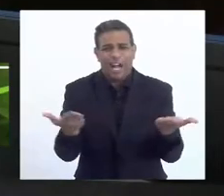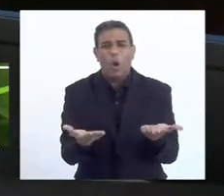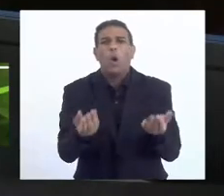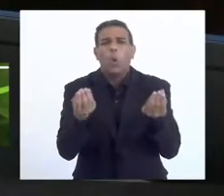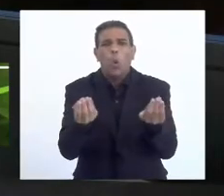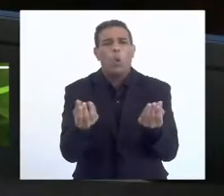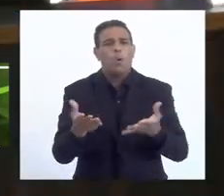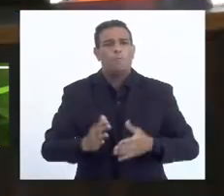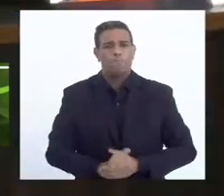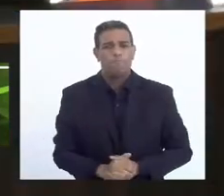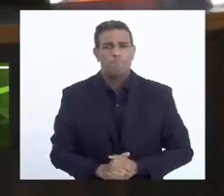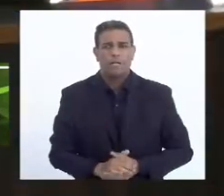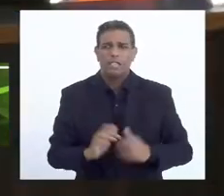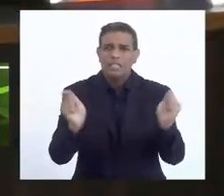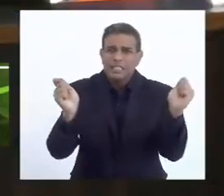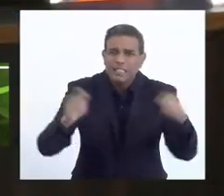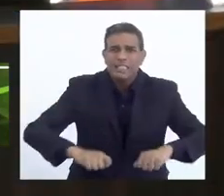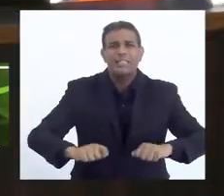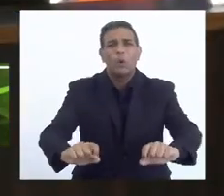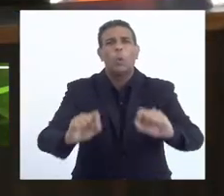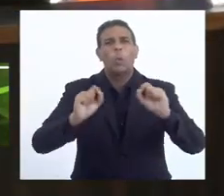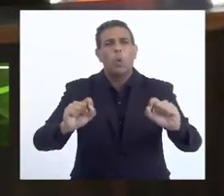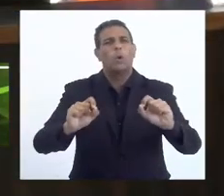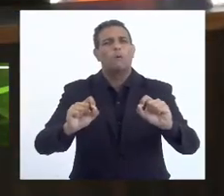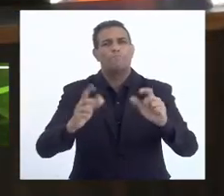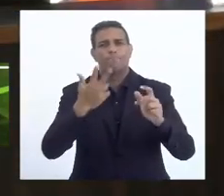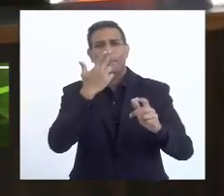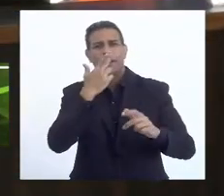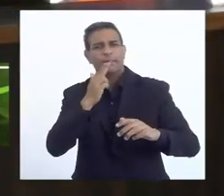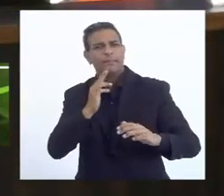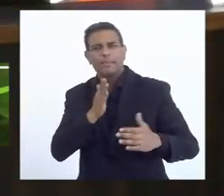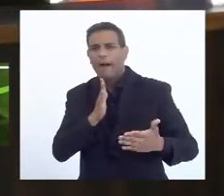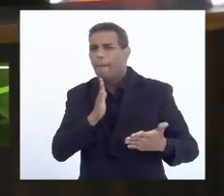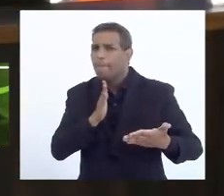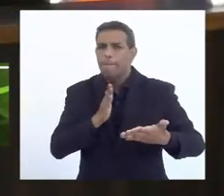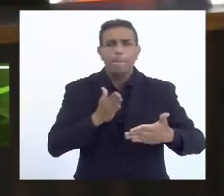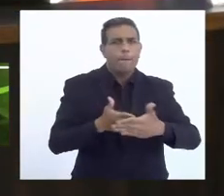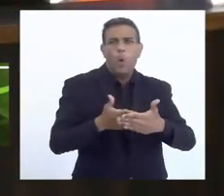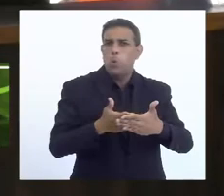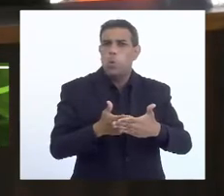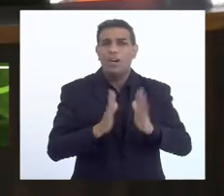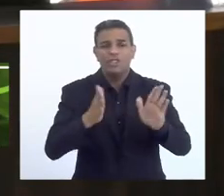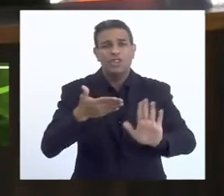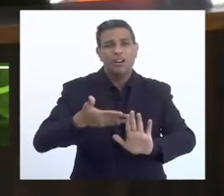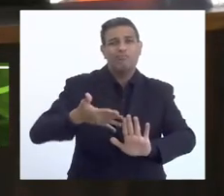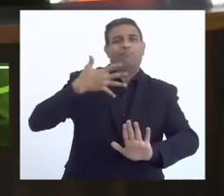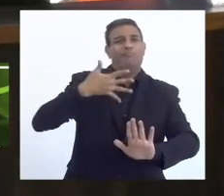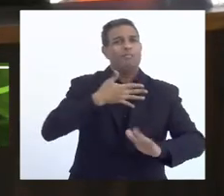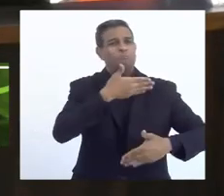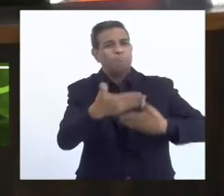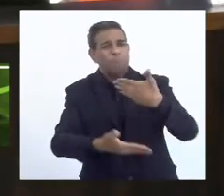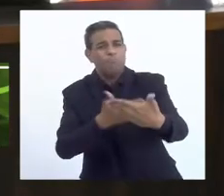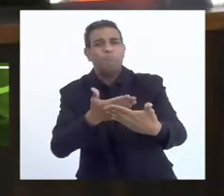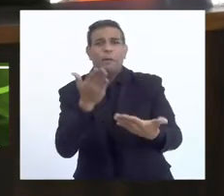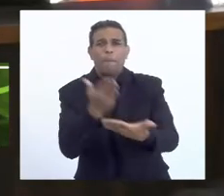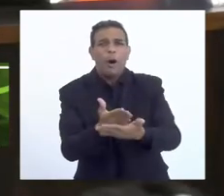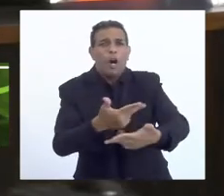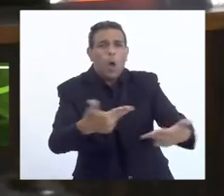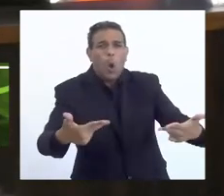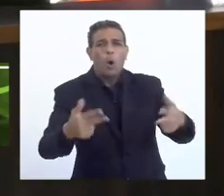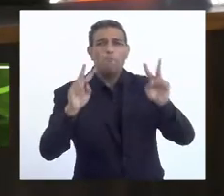enfermeira Rejane, que possamos frear, né, um processo de violência política que